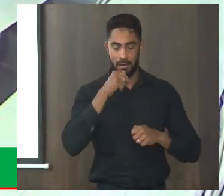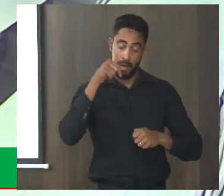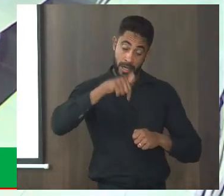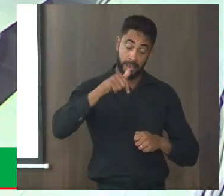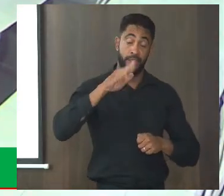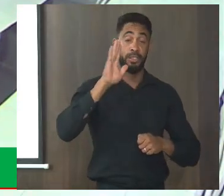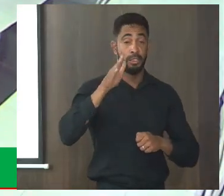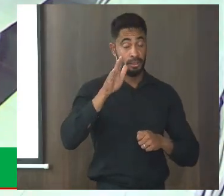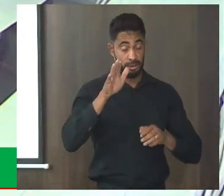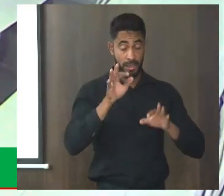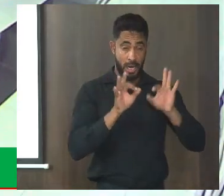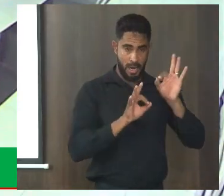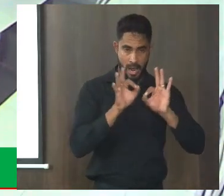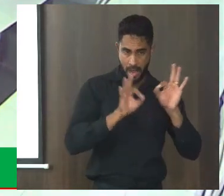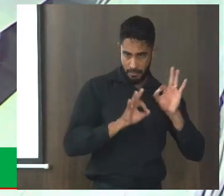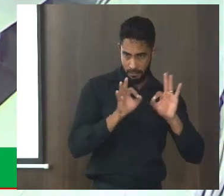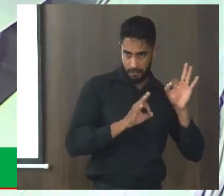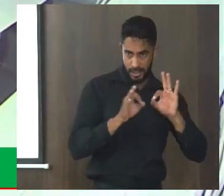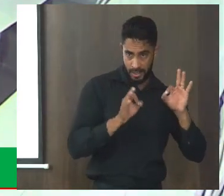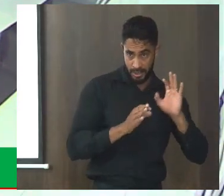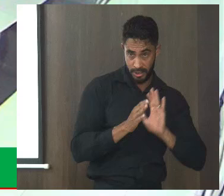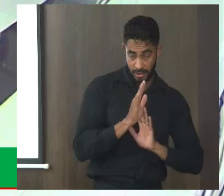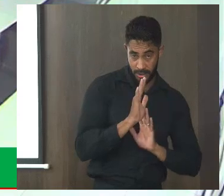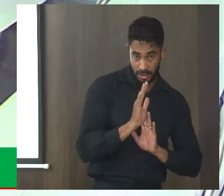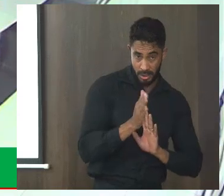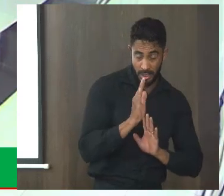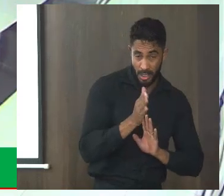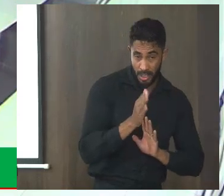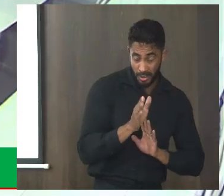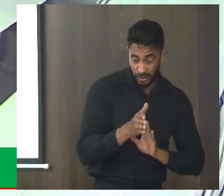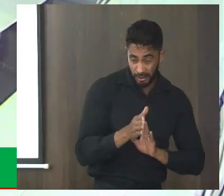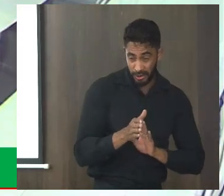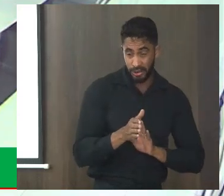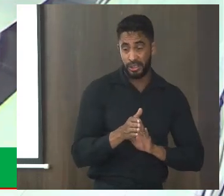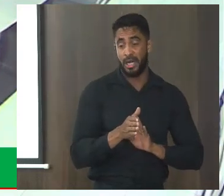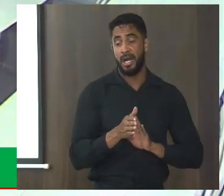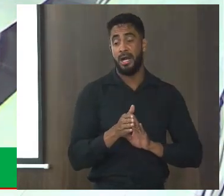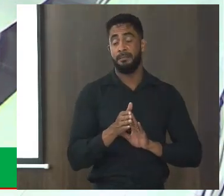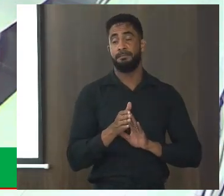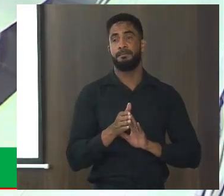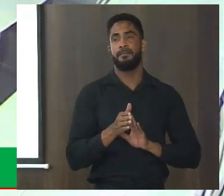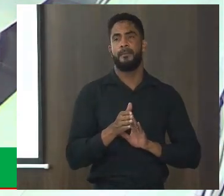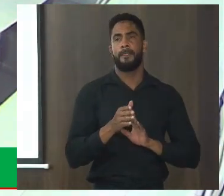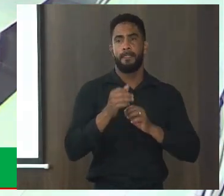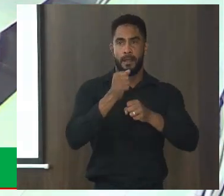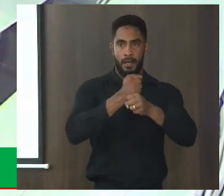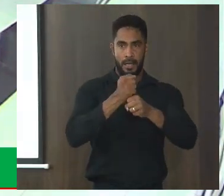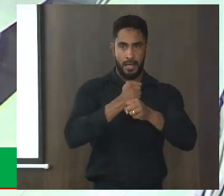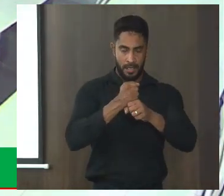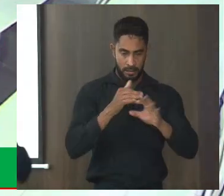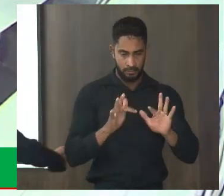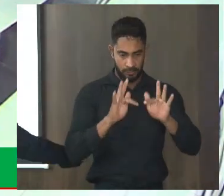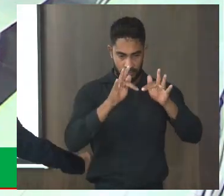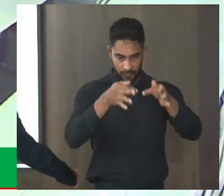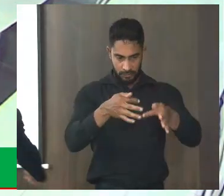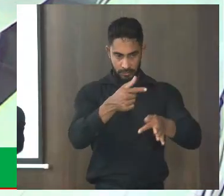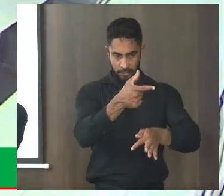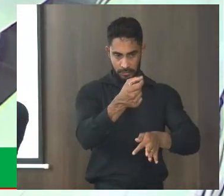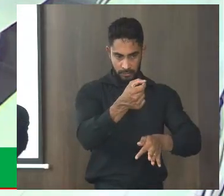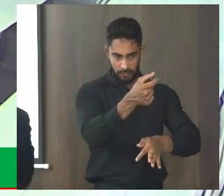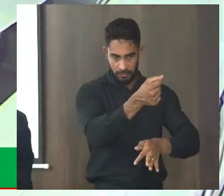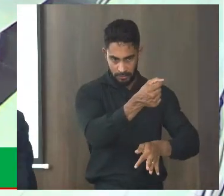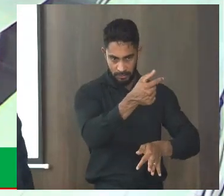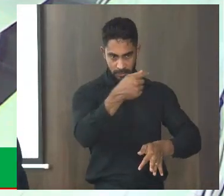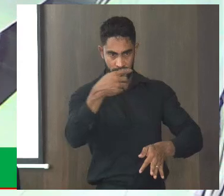eu disse isso aqui numa outra apresentação, eles já vinham planejando que no final de 2024,